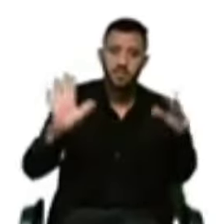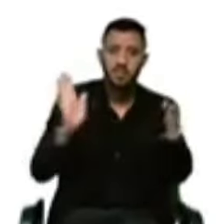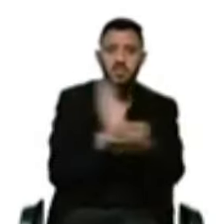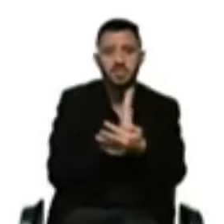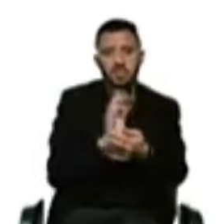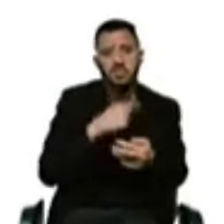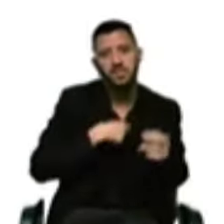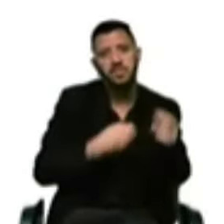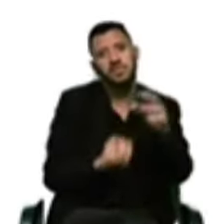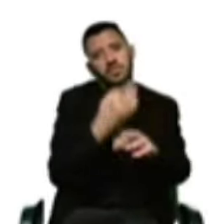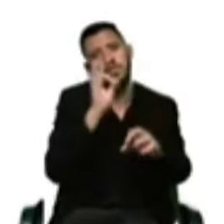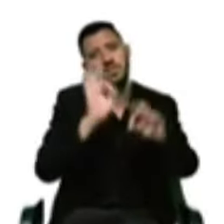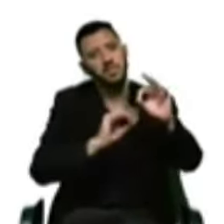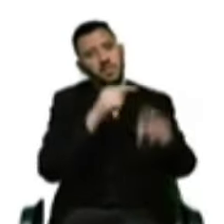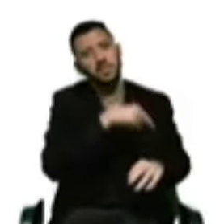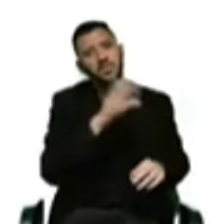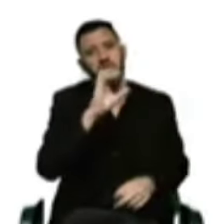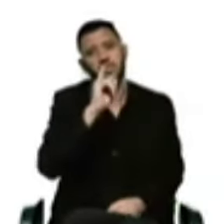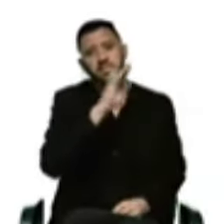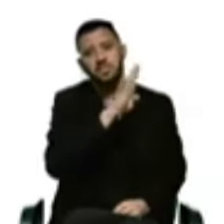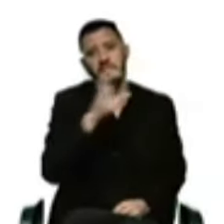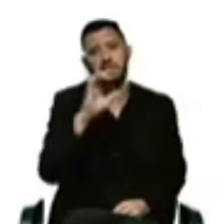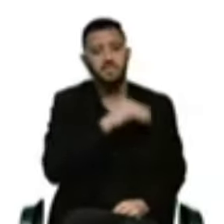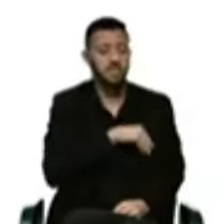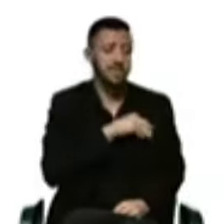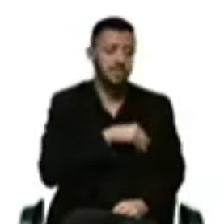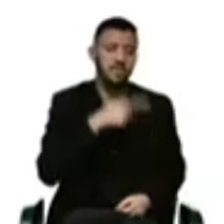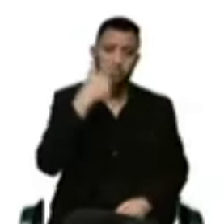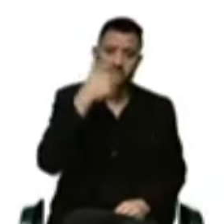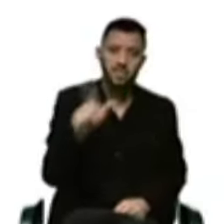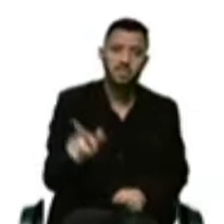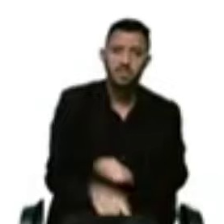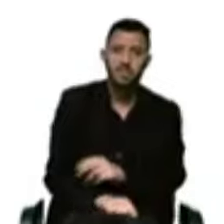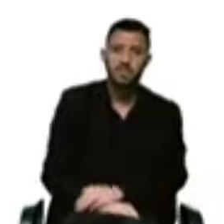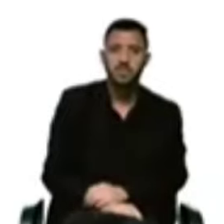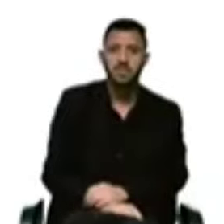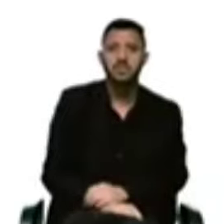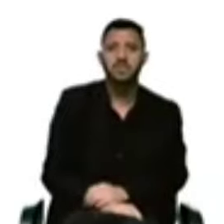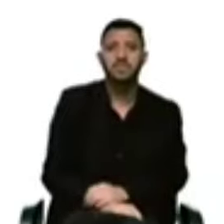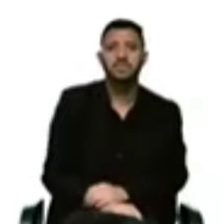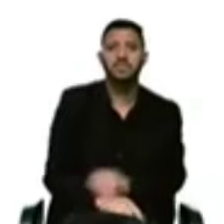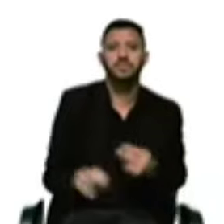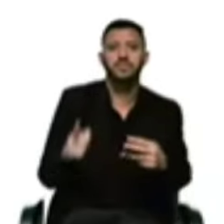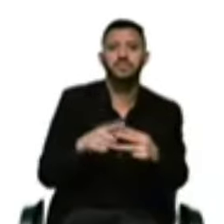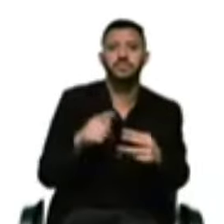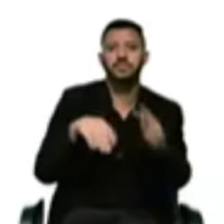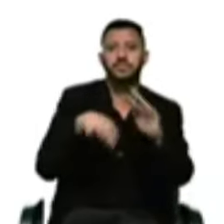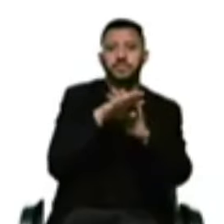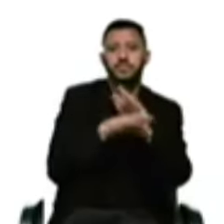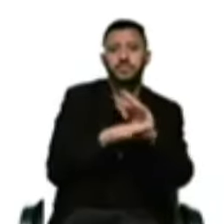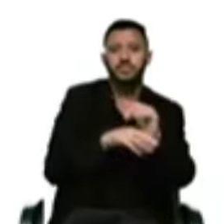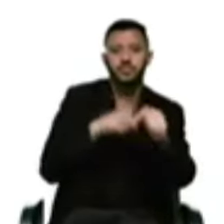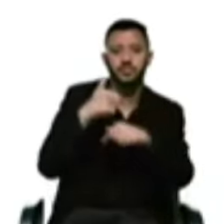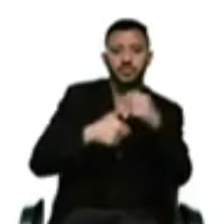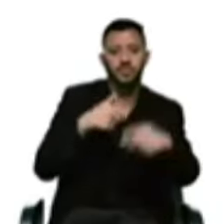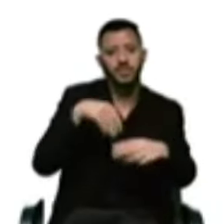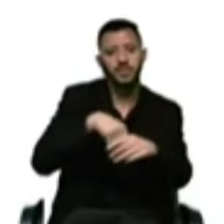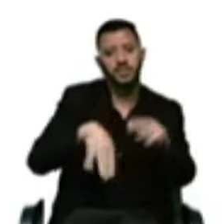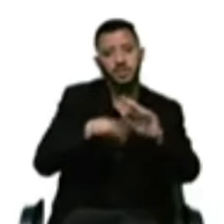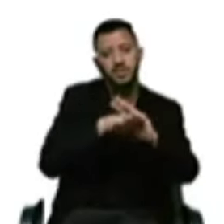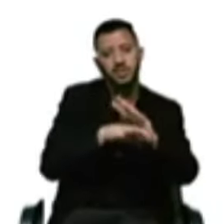regularizada no cbec pro pagamento ser liberado no de novo Eh o item do calendário operacional do programa Bolsa